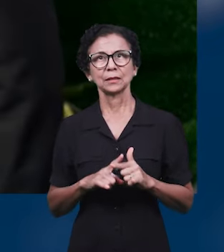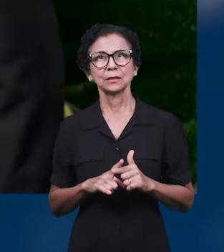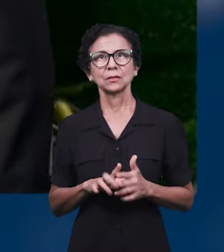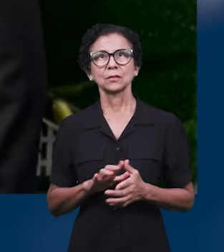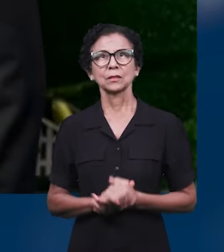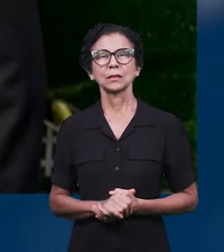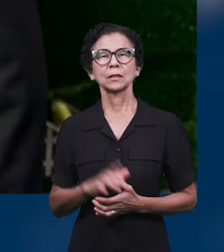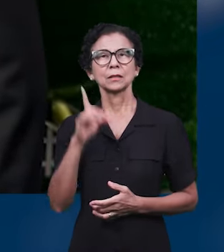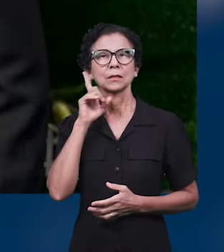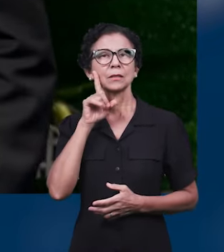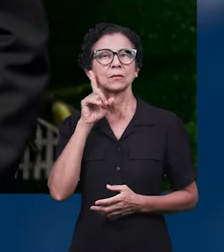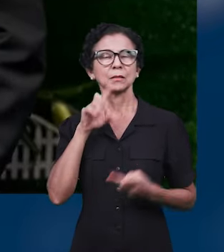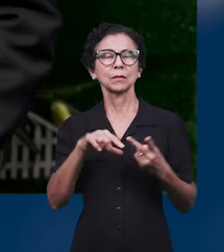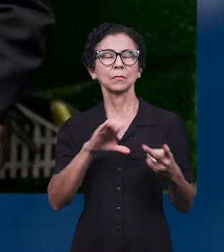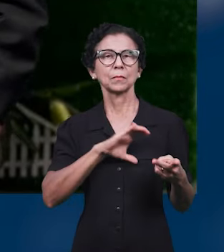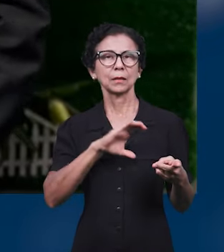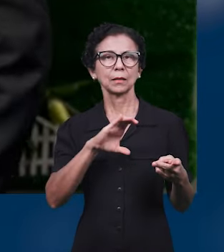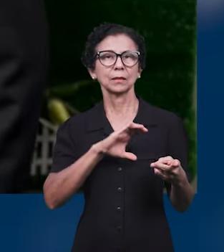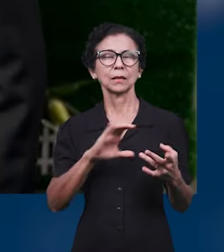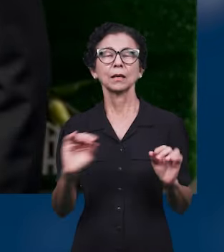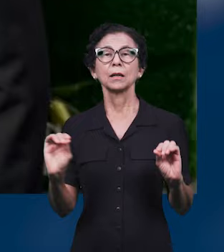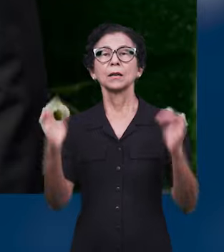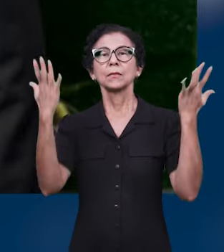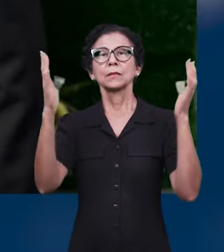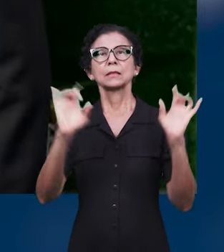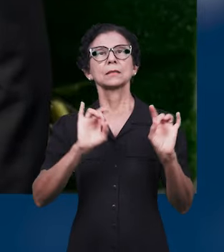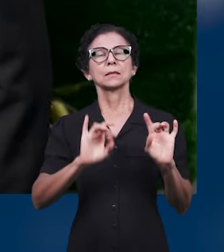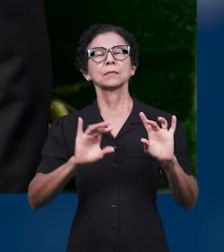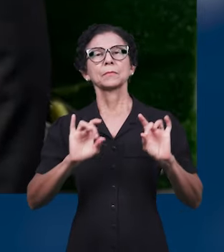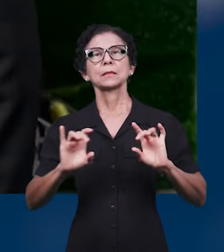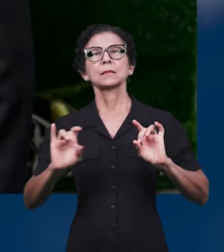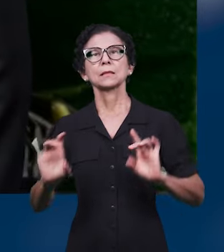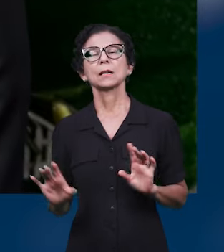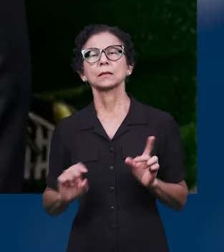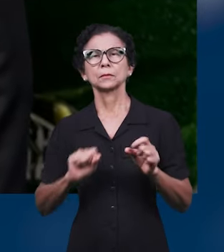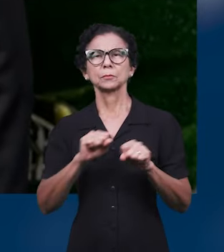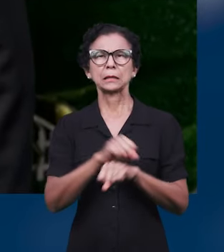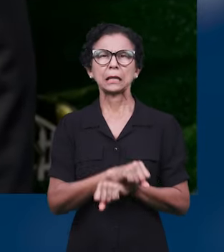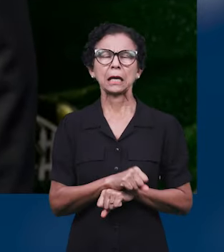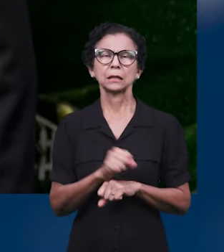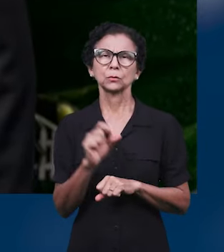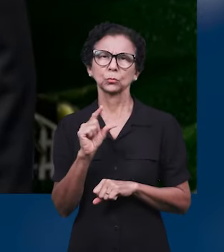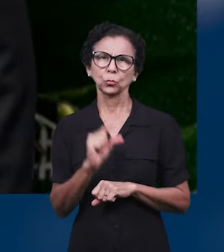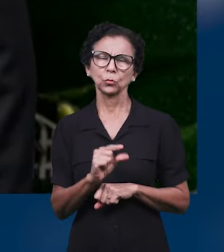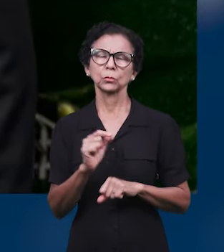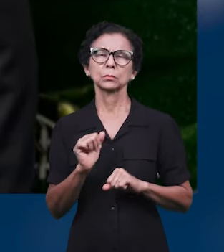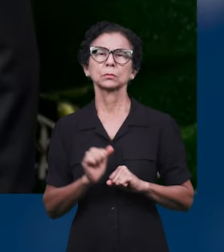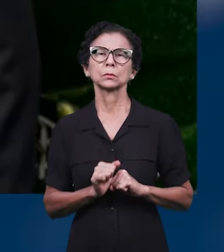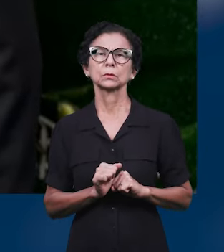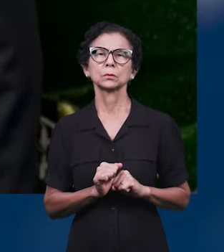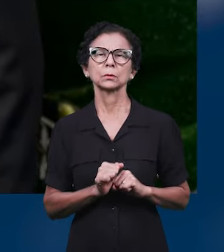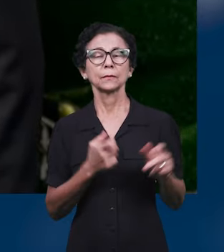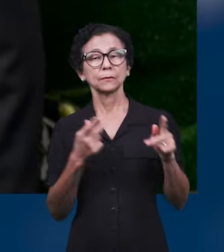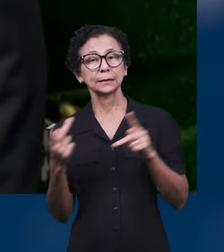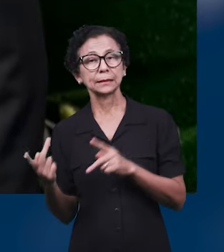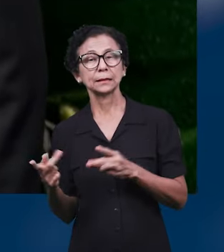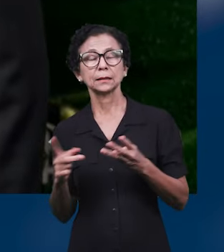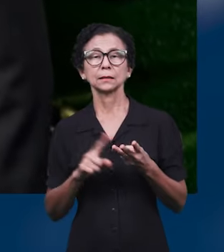falar um pouco daquilo que tem sido a experiência aqui na igreja de Pampano Beach. Amém. A paz do Senhor, meus irmãos. Sim,